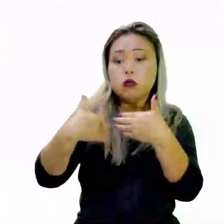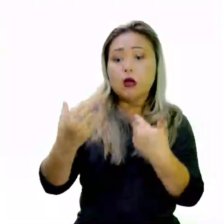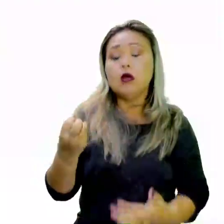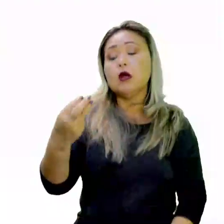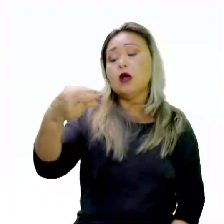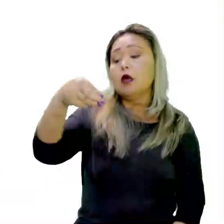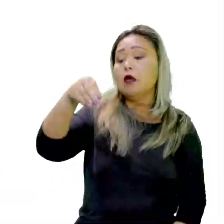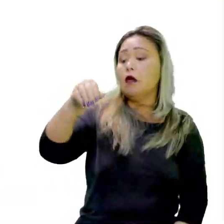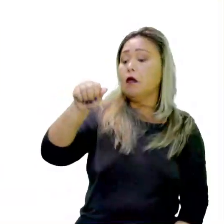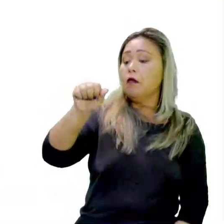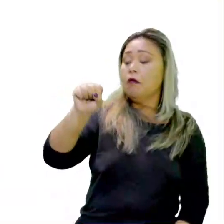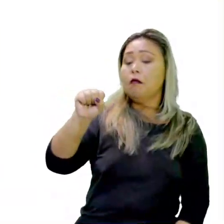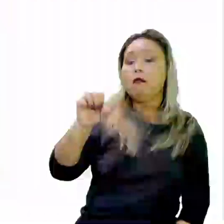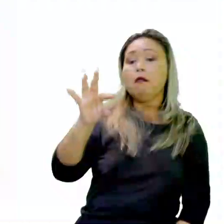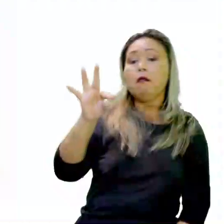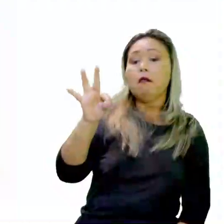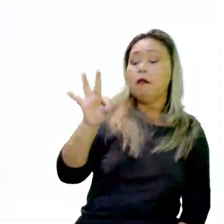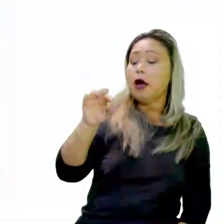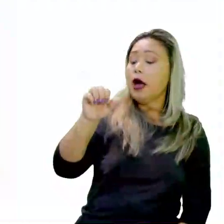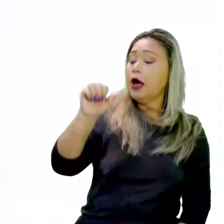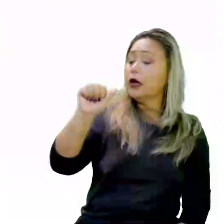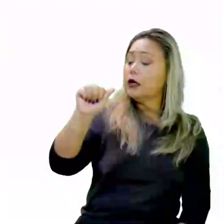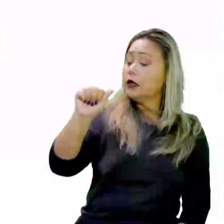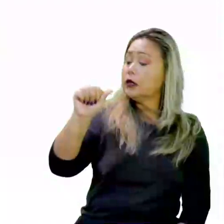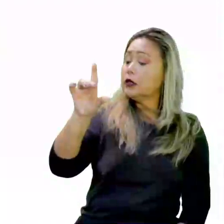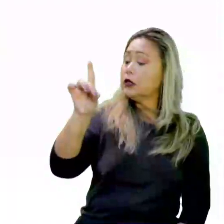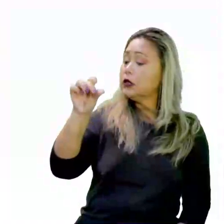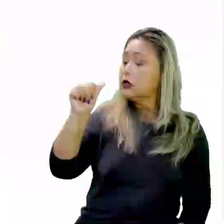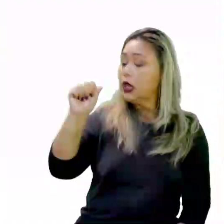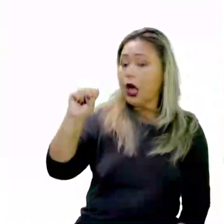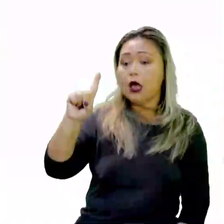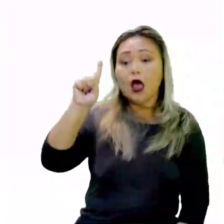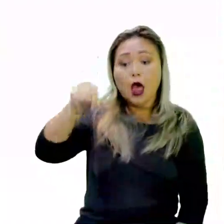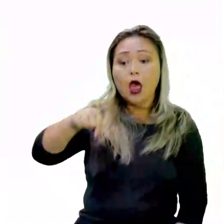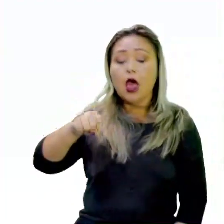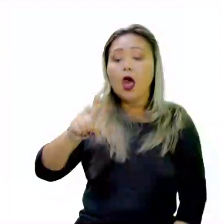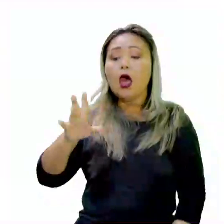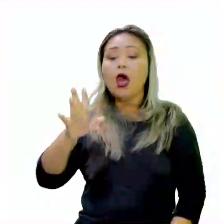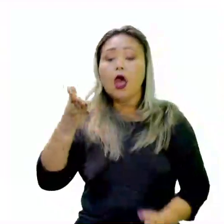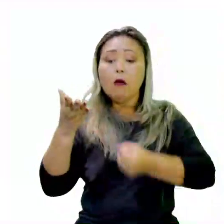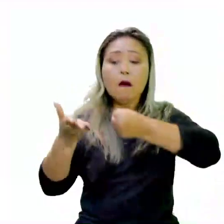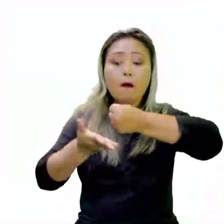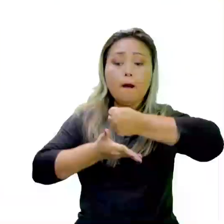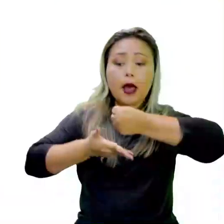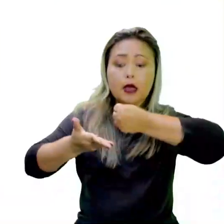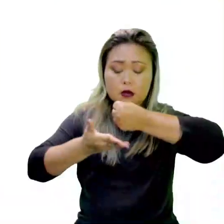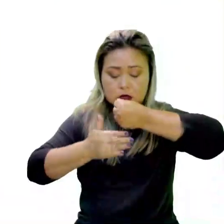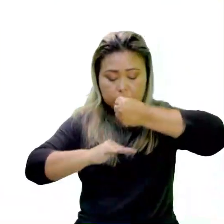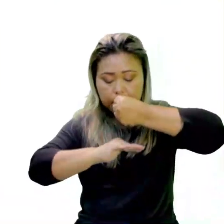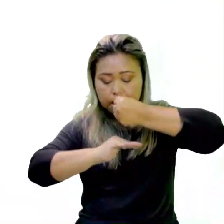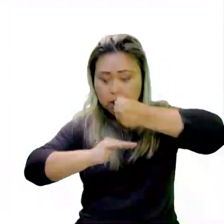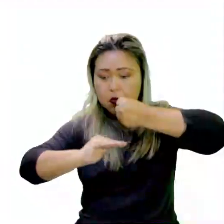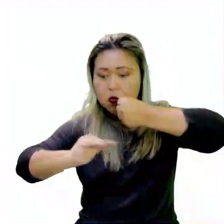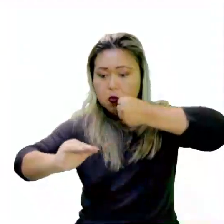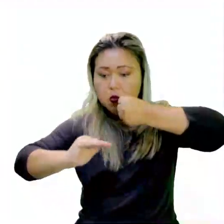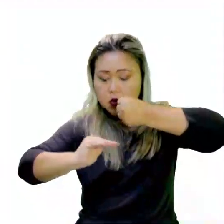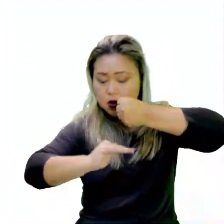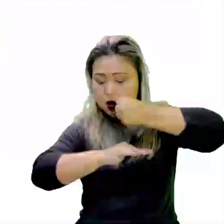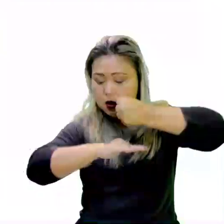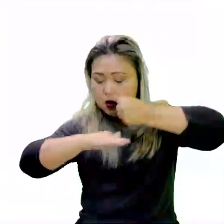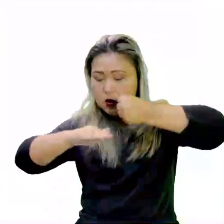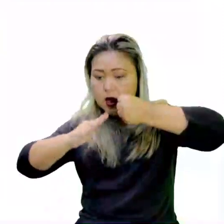de câmara mortuária que ela é uma base onde se